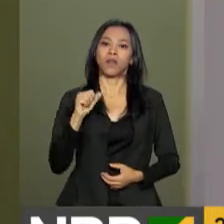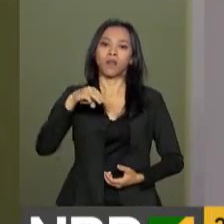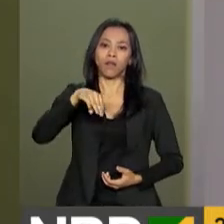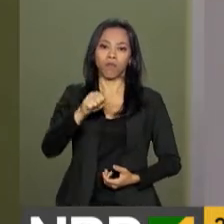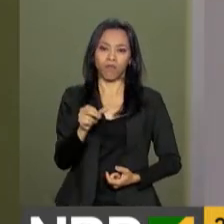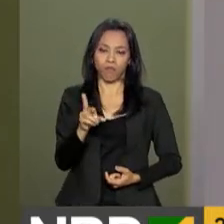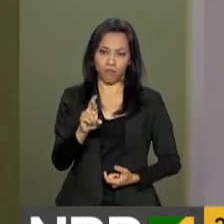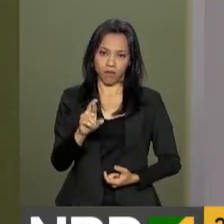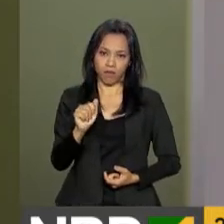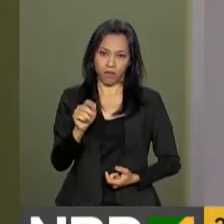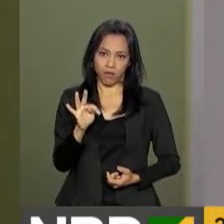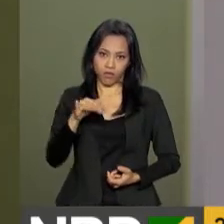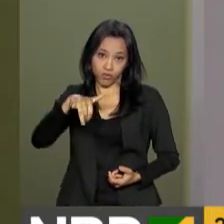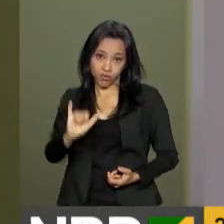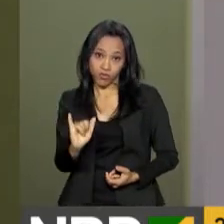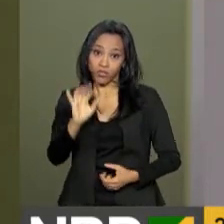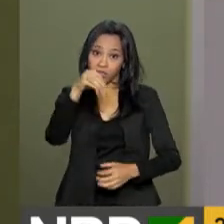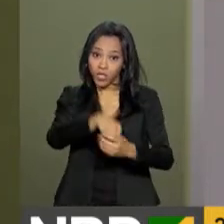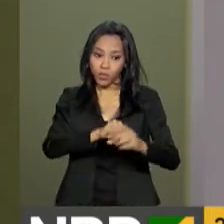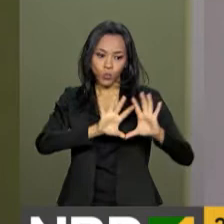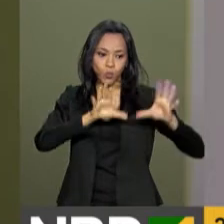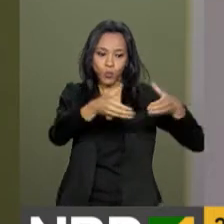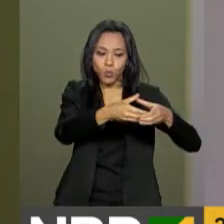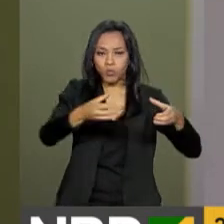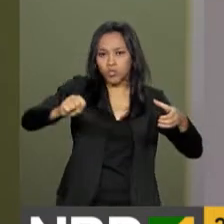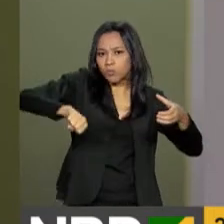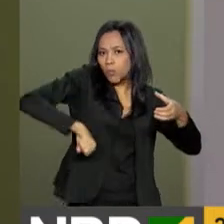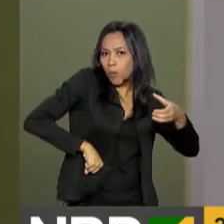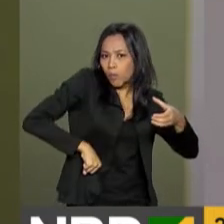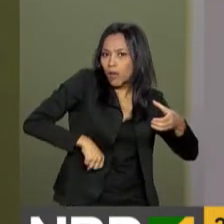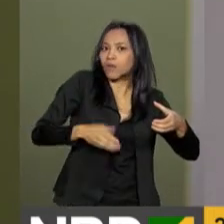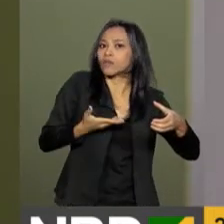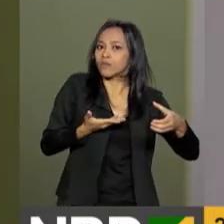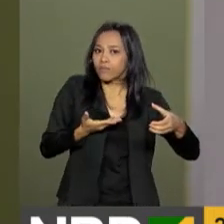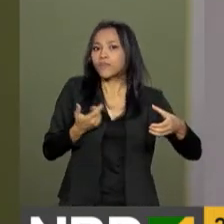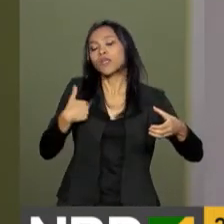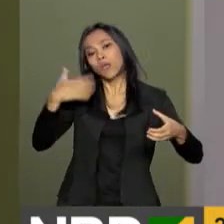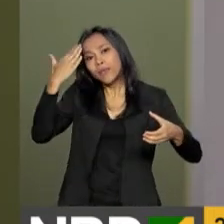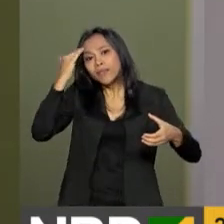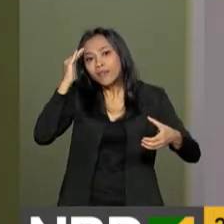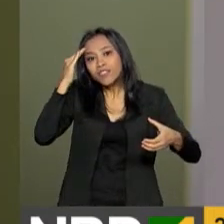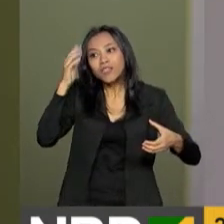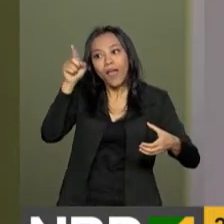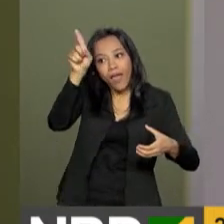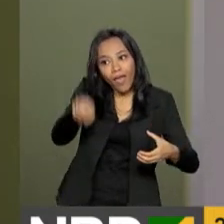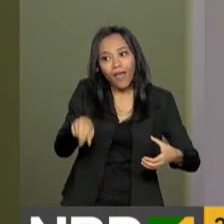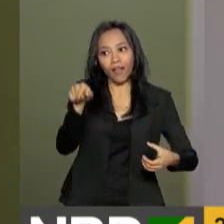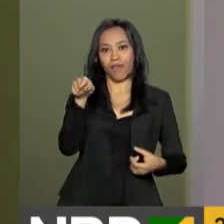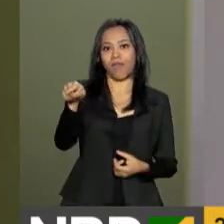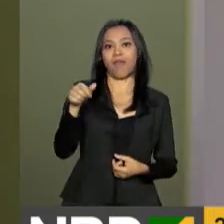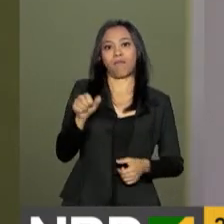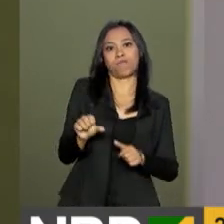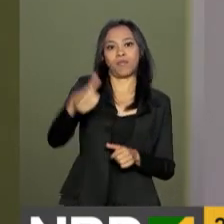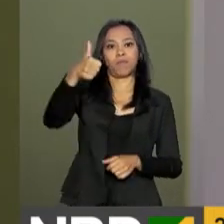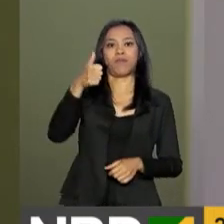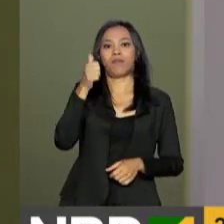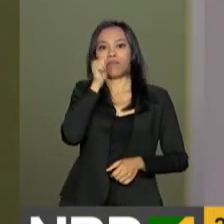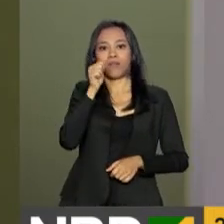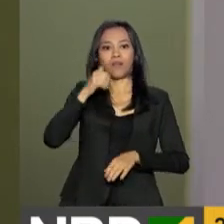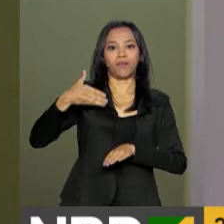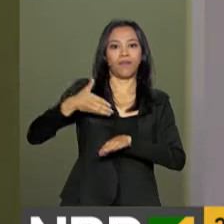diplomático porque foi pelo que entendi a primeira mulher essa do instituto rio branco